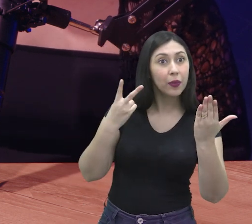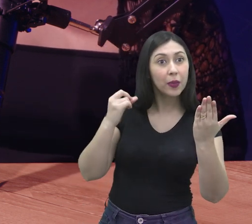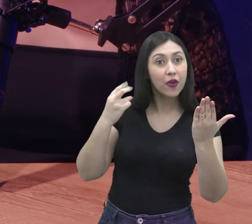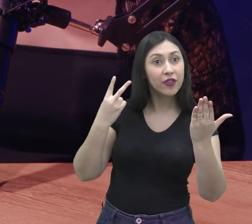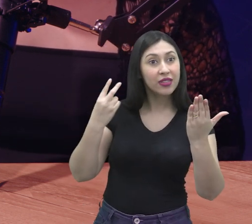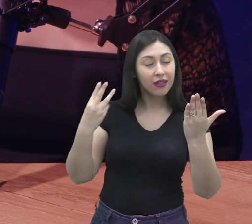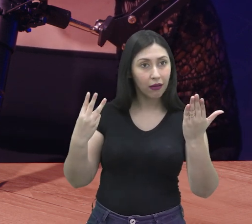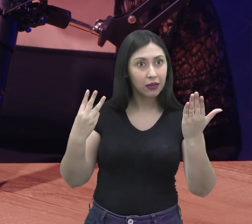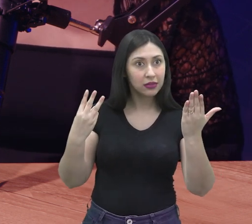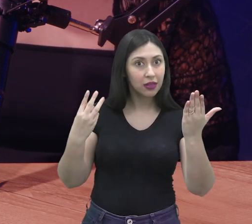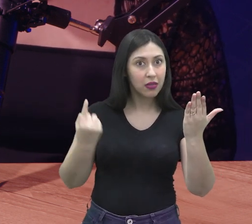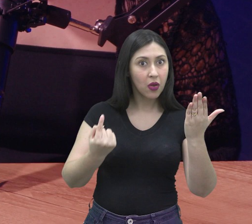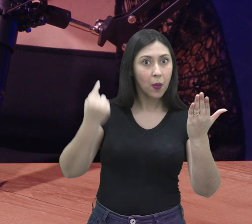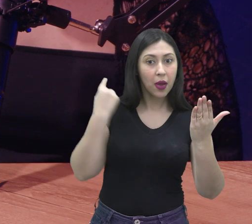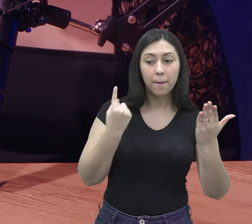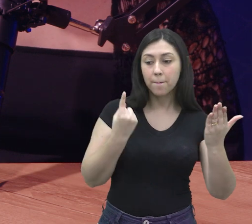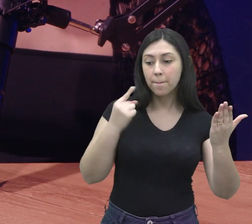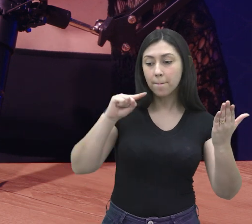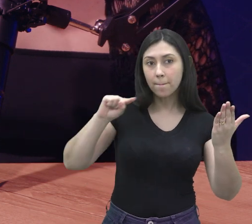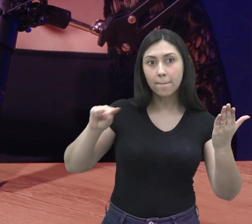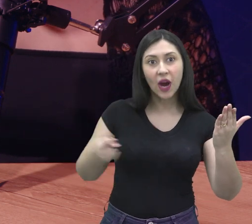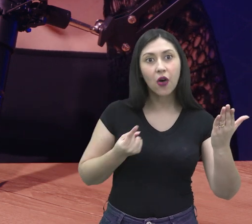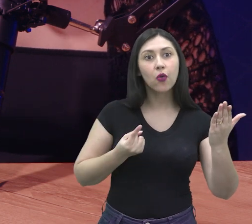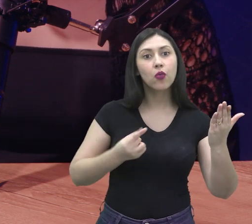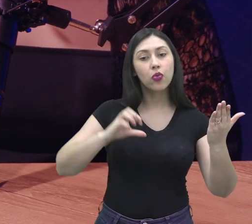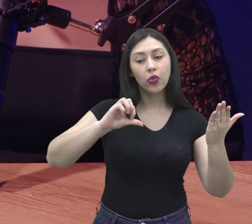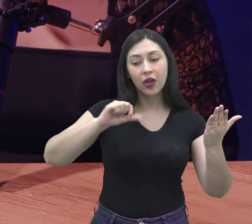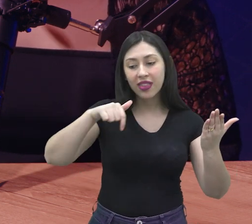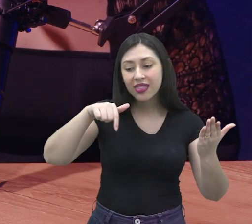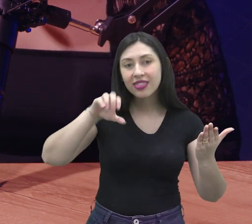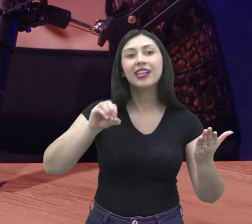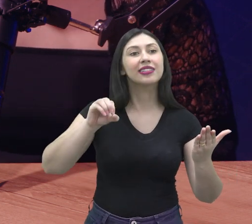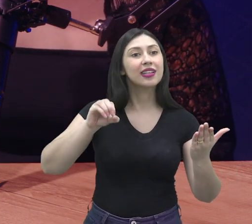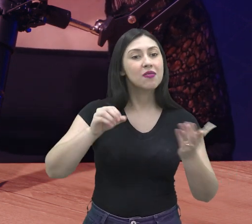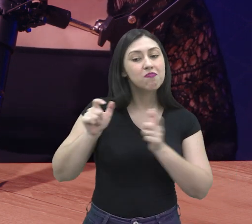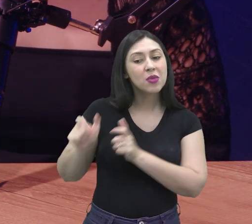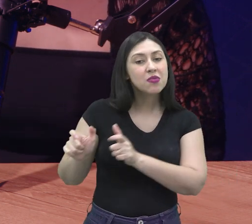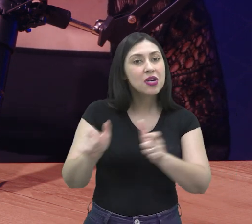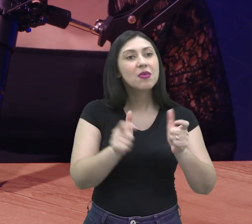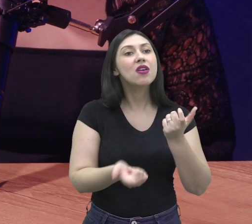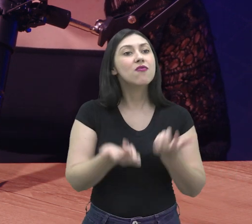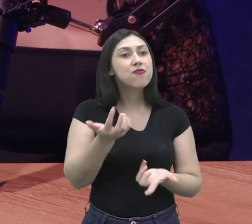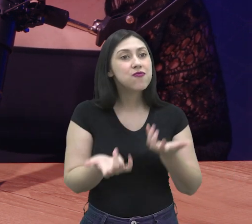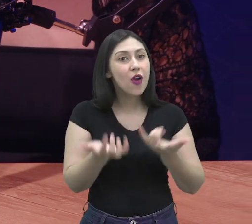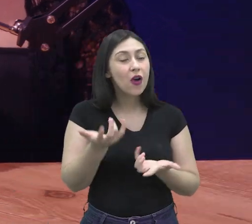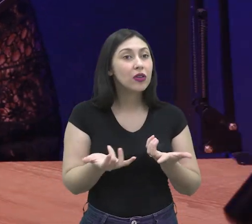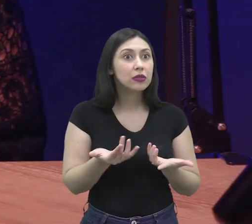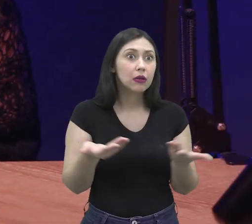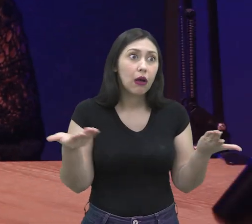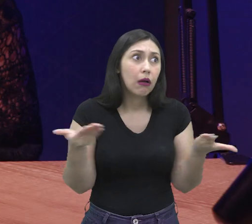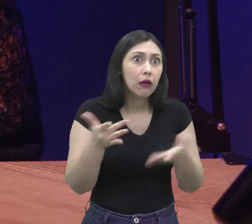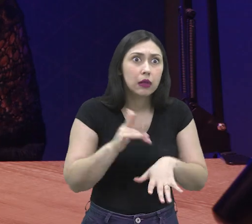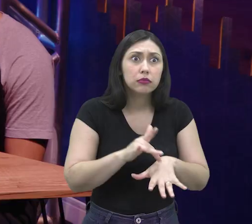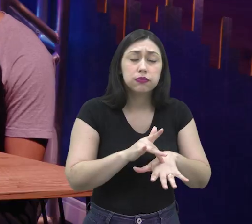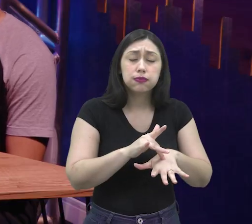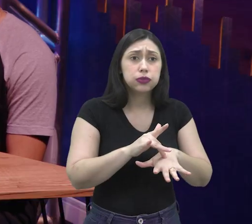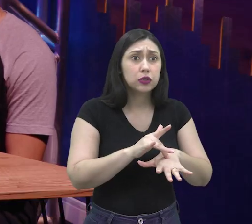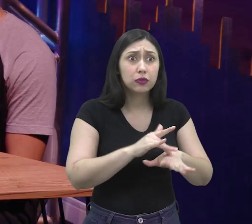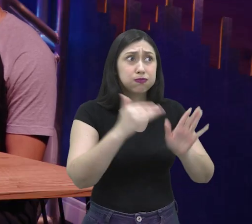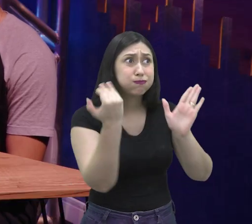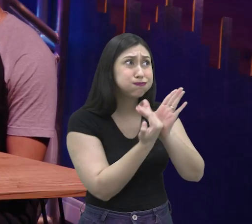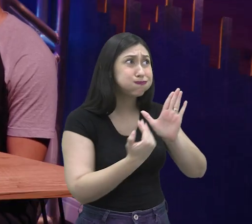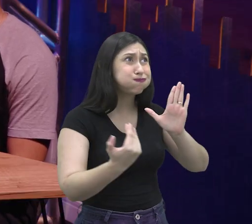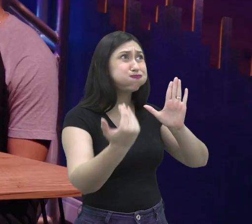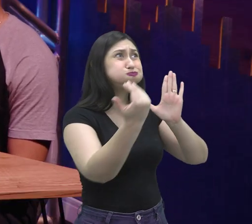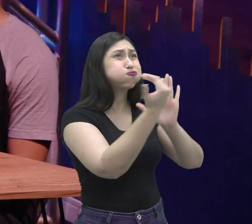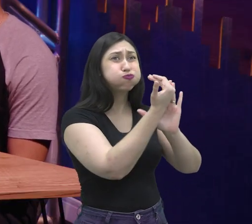foram contabilizados 1.970 focos, que já eram muitos, e agora, né, tá absurdo, assim, o aumento